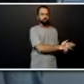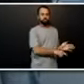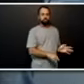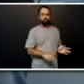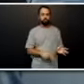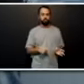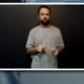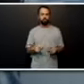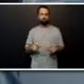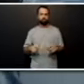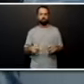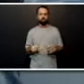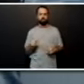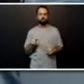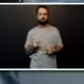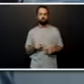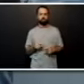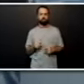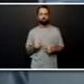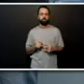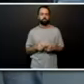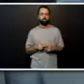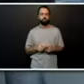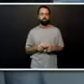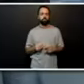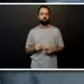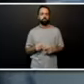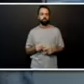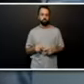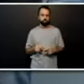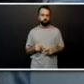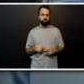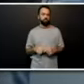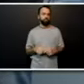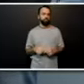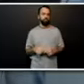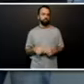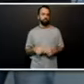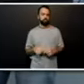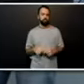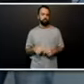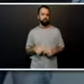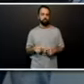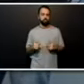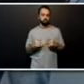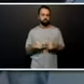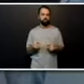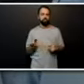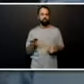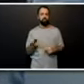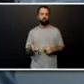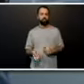eles, para que eles servem, qual a utilidade. Bom,